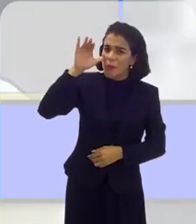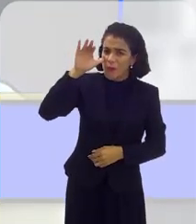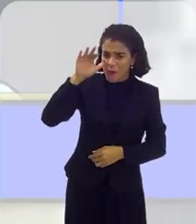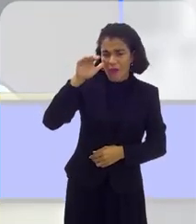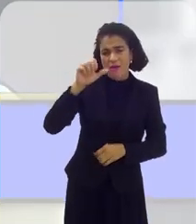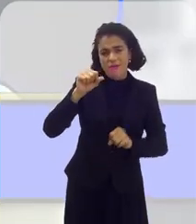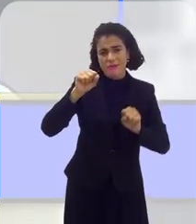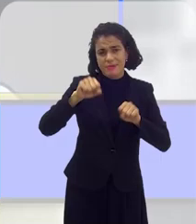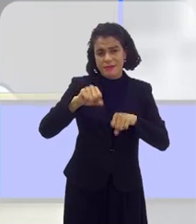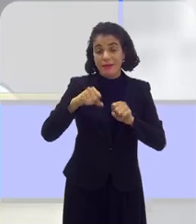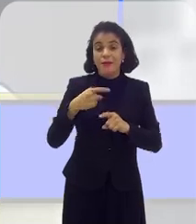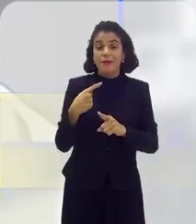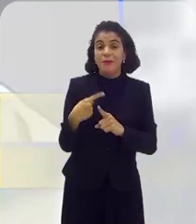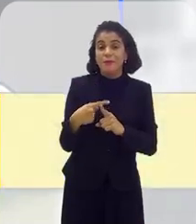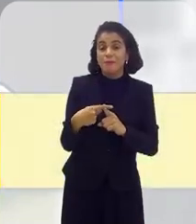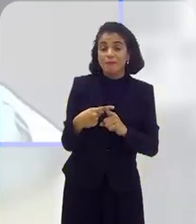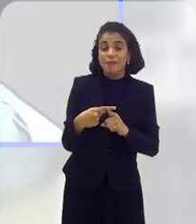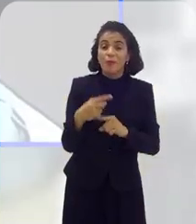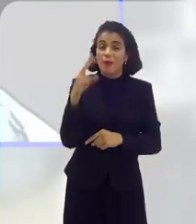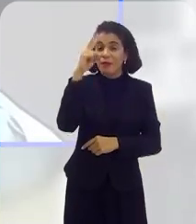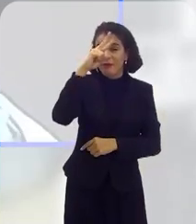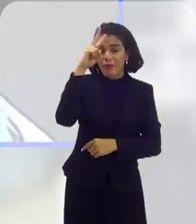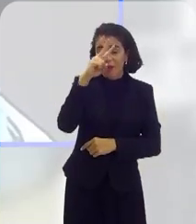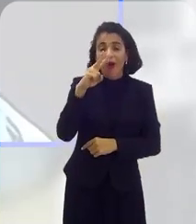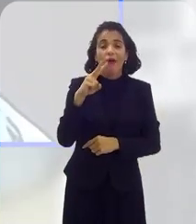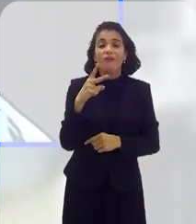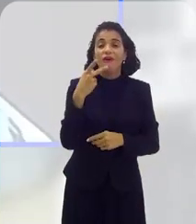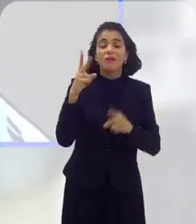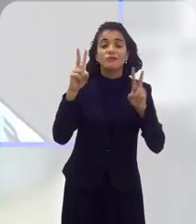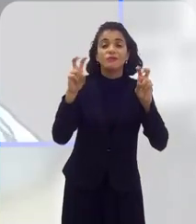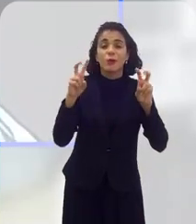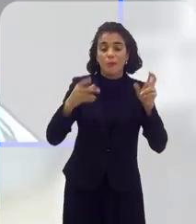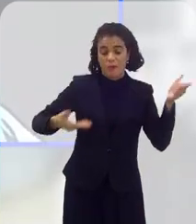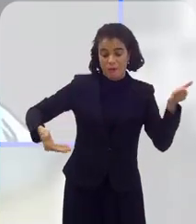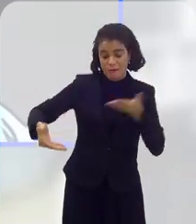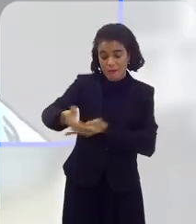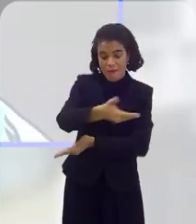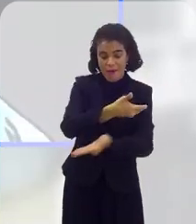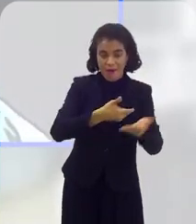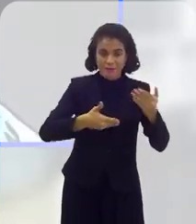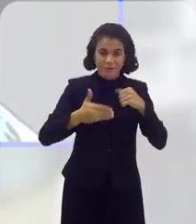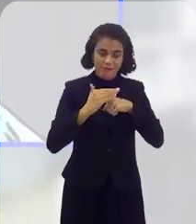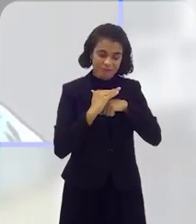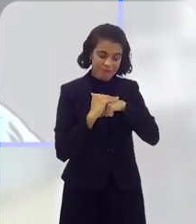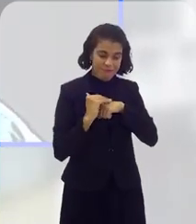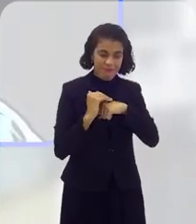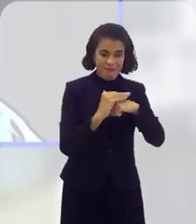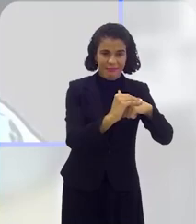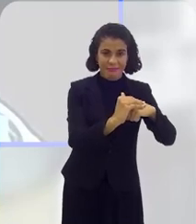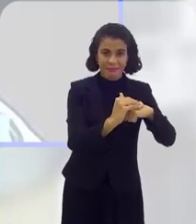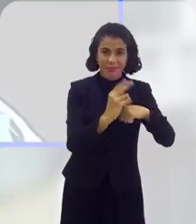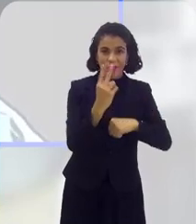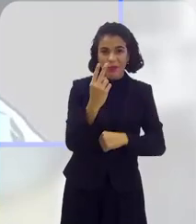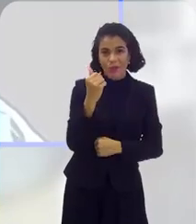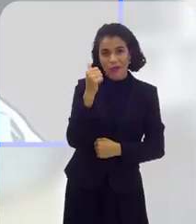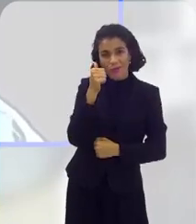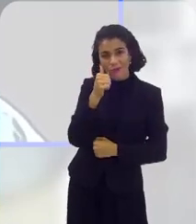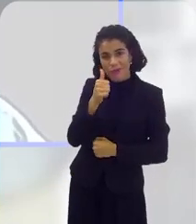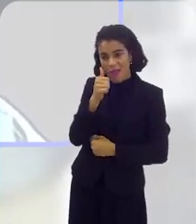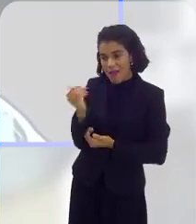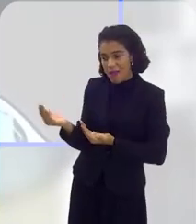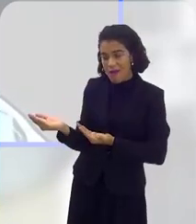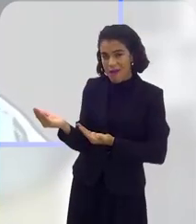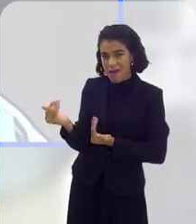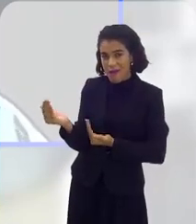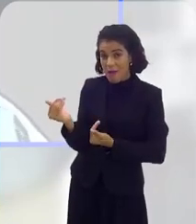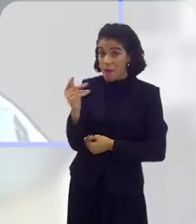curiosa, porque a história trata de uma relação afetiva entre duas jovens